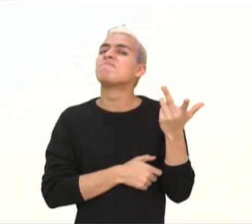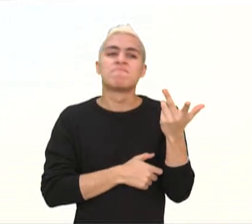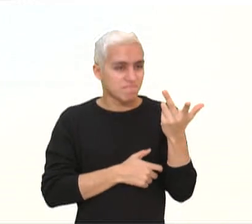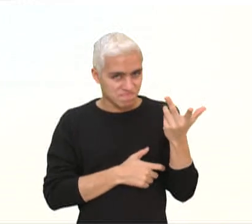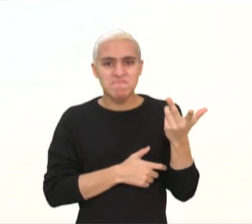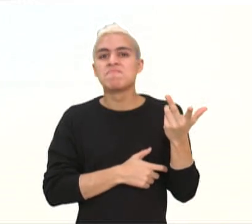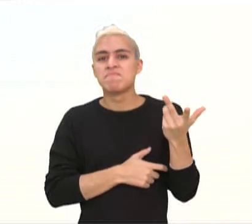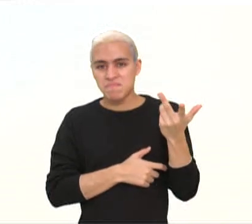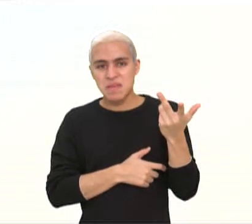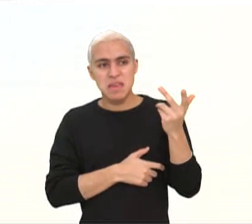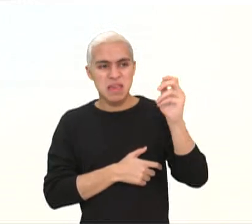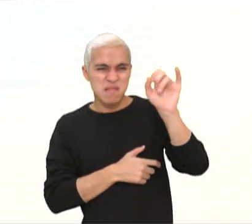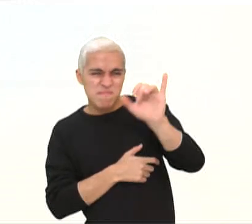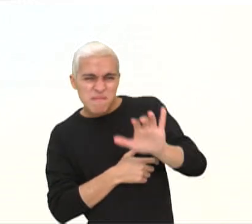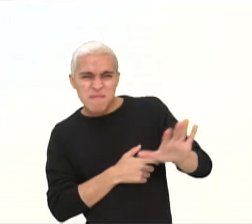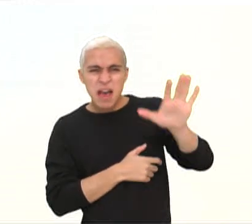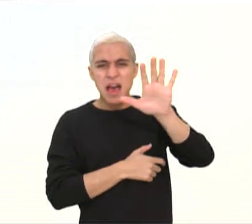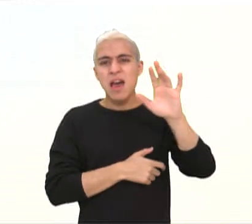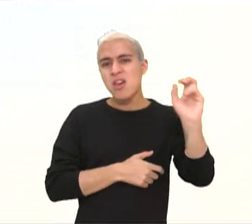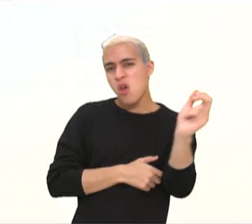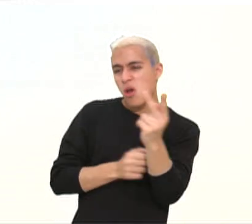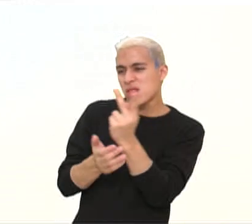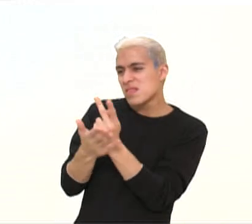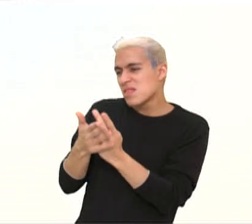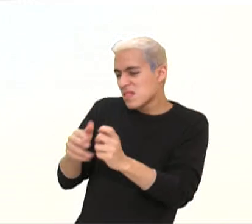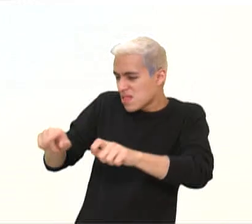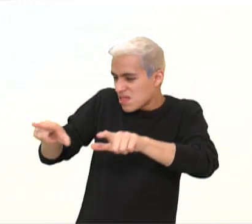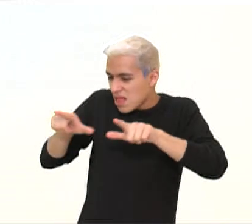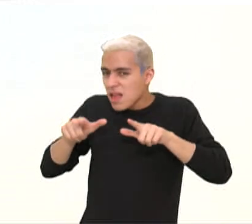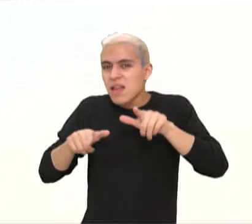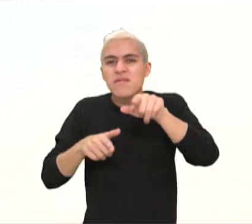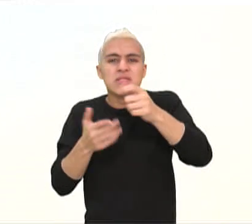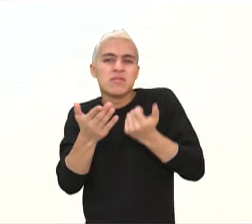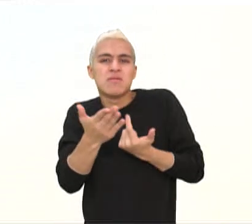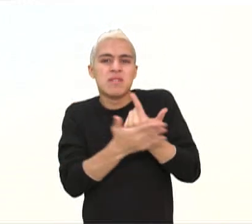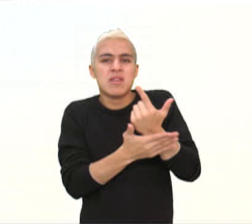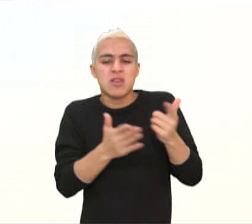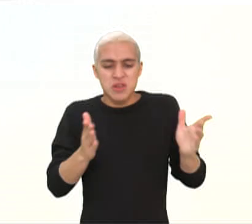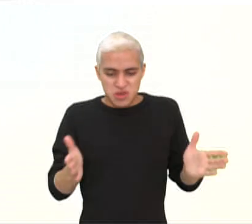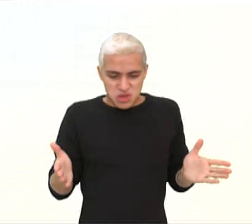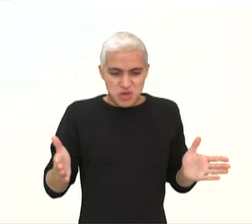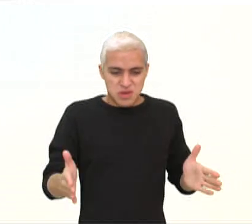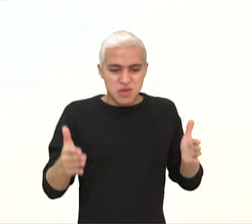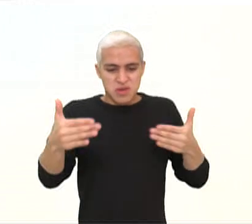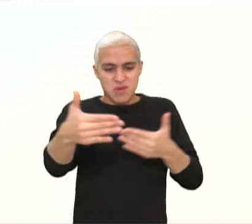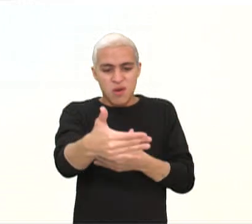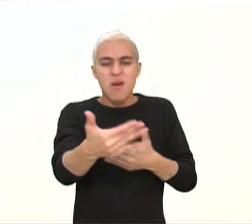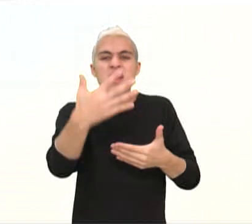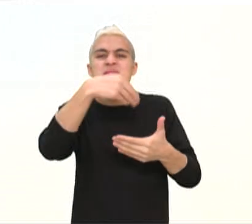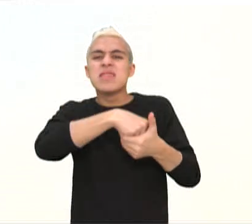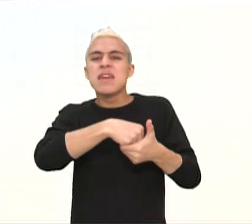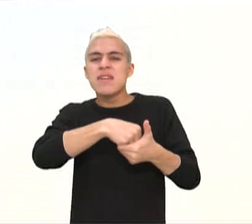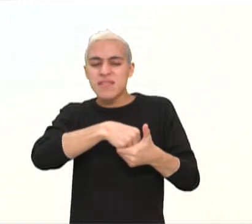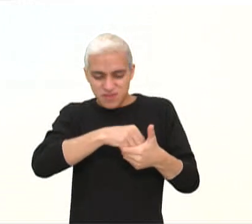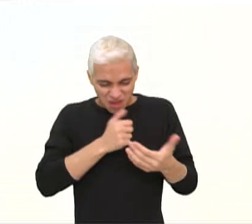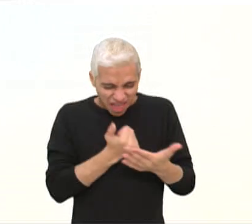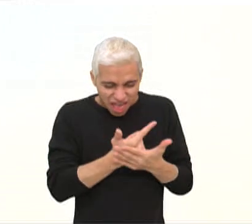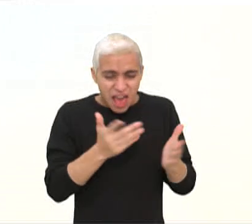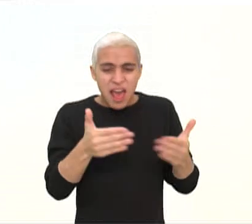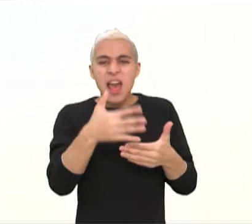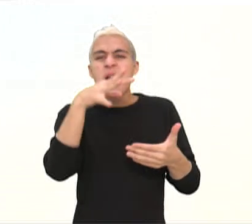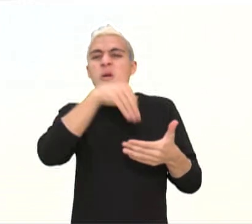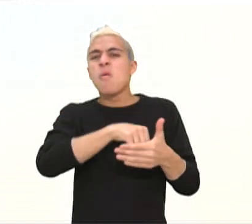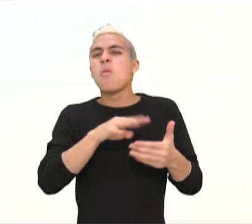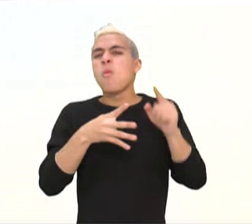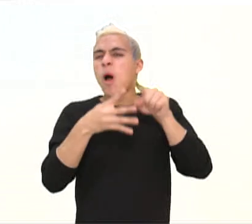em imagens ou em figuras ou na escola. A gente compra aquele jogo que é 4x1, assim, né? Sempre vem esse tipo de jogo, né? Esse aqui é um